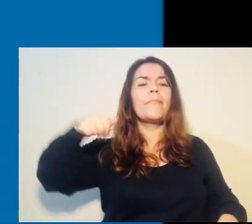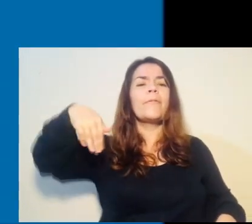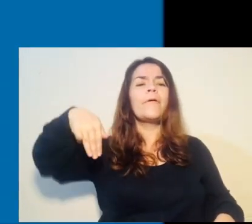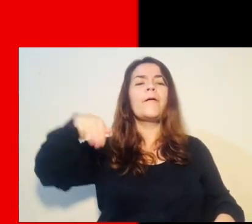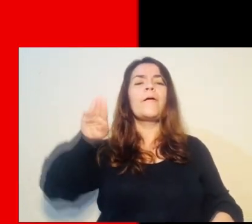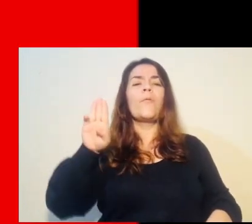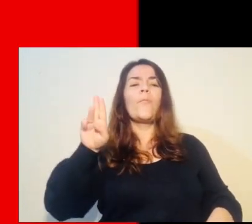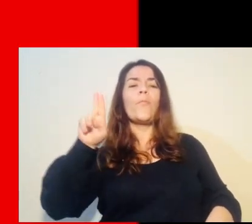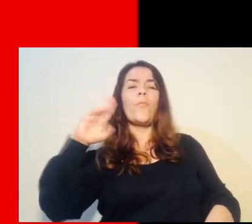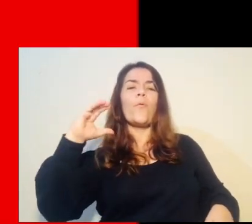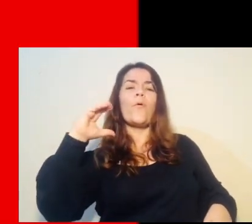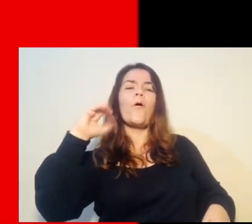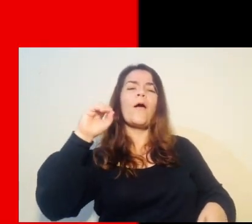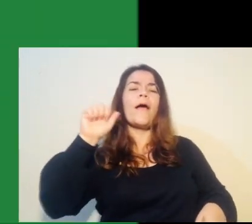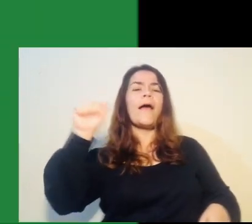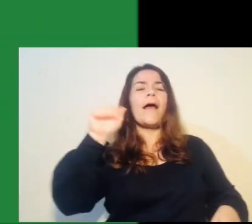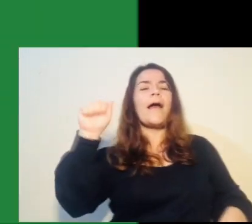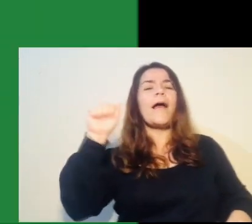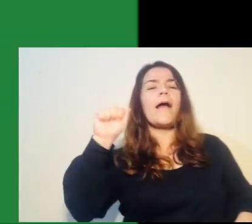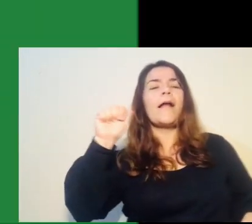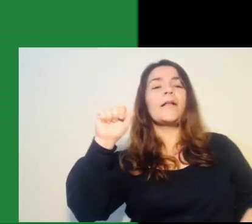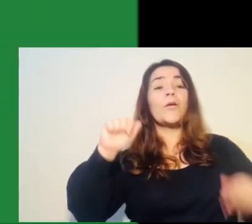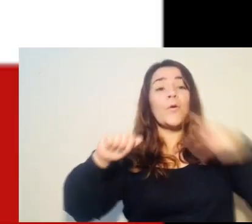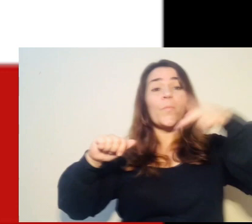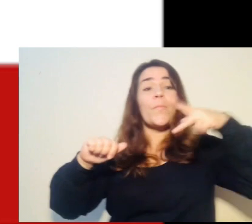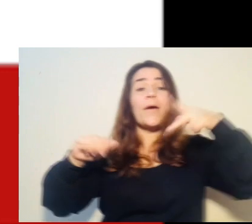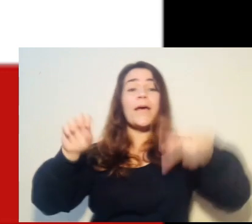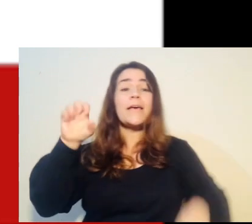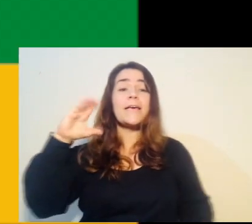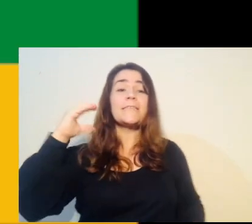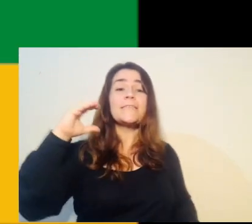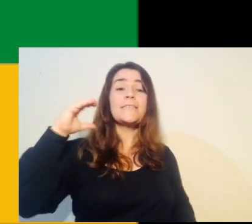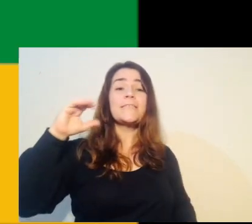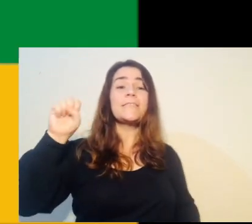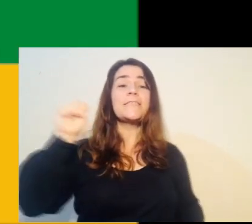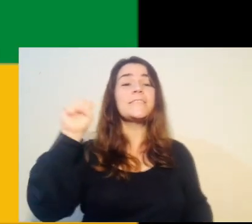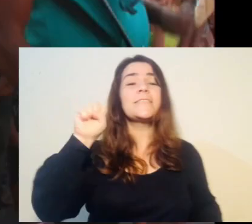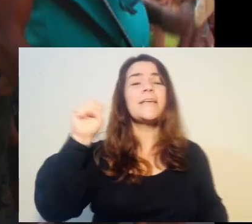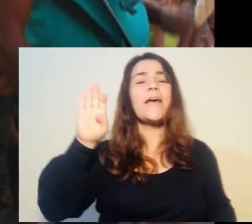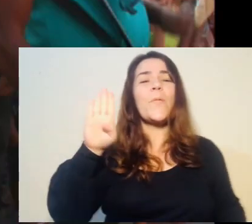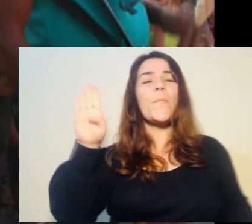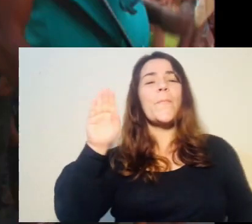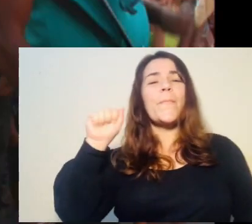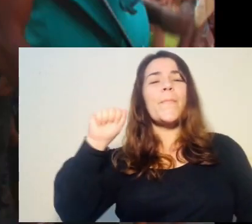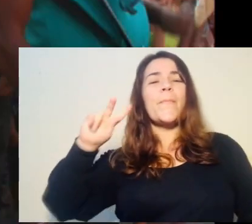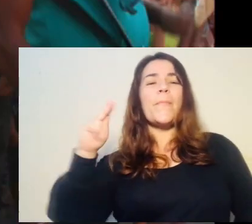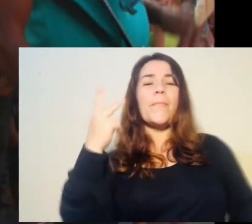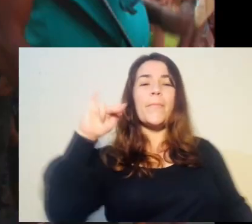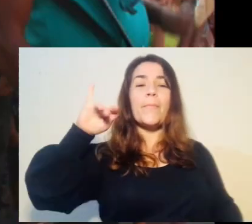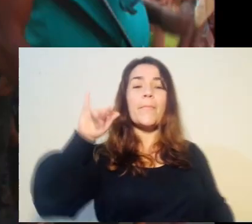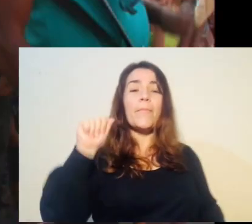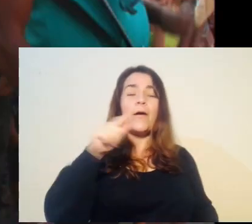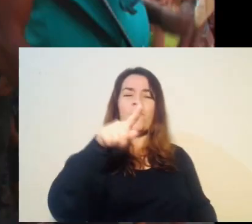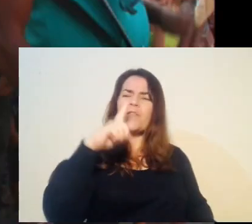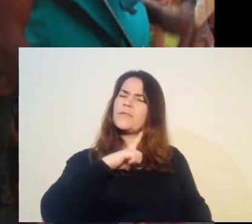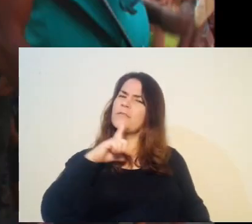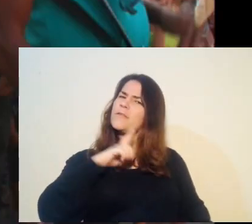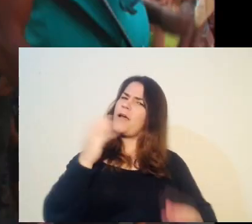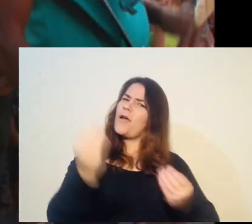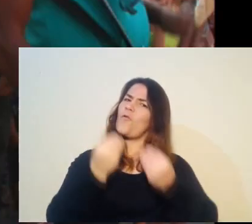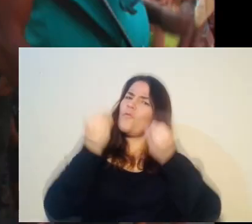Alagoas, Paraíba, Ceará, Bahia e Sergipe. Para vocês terem ideia